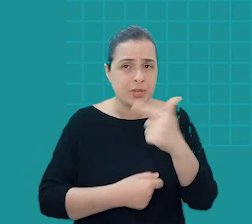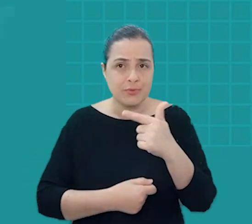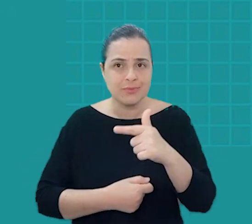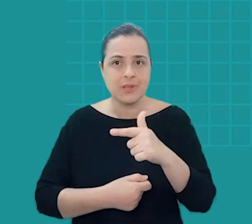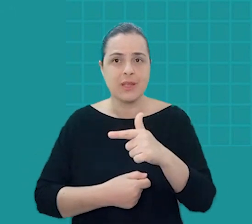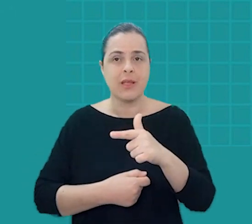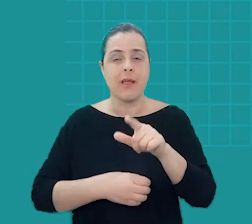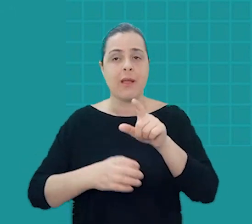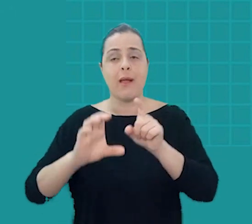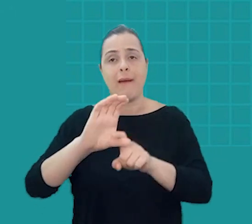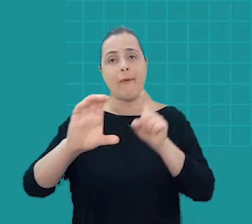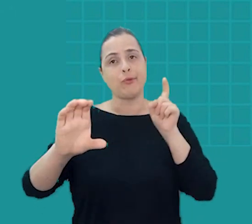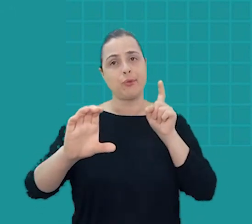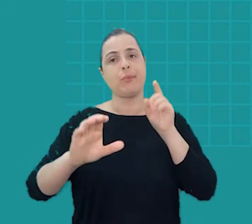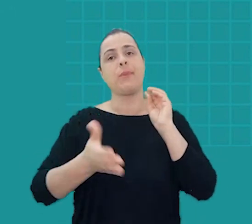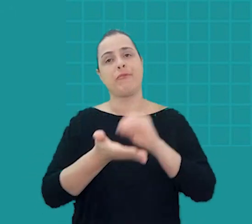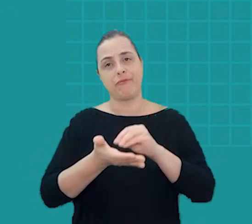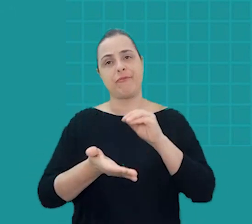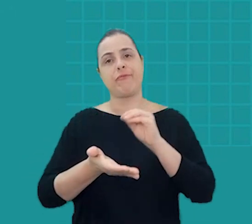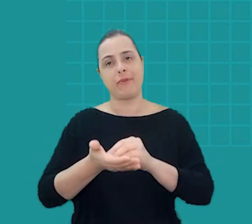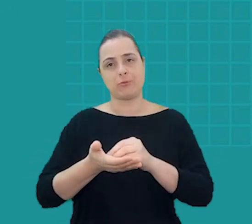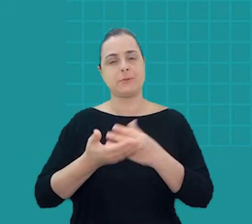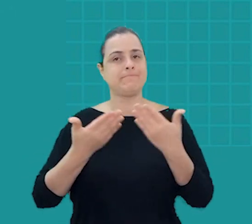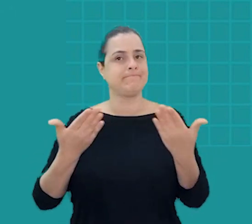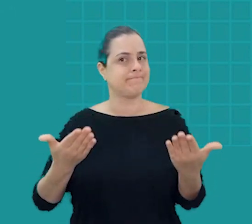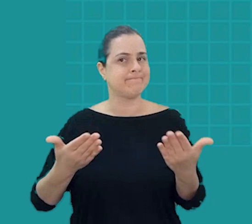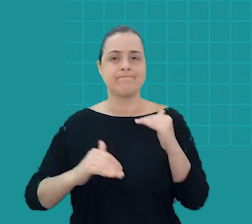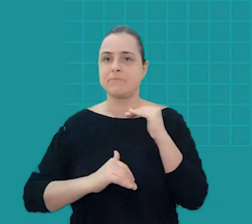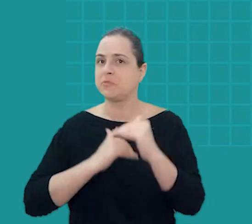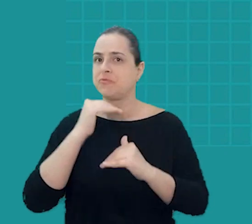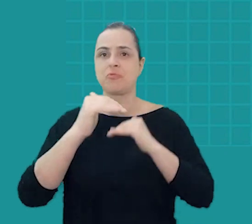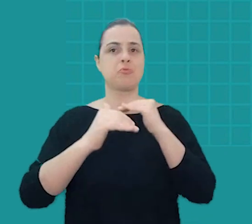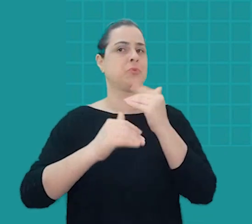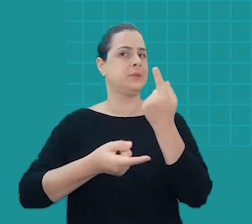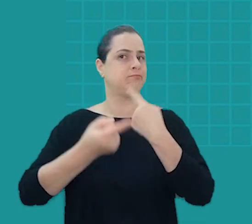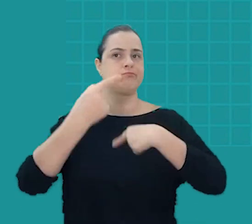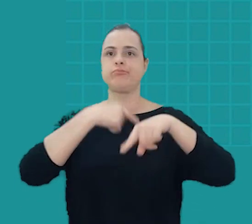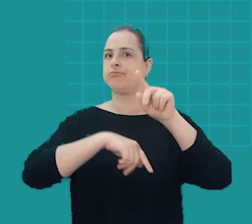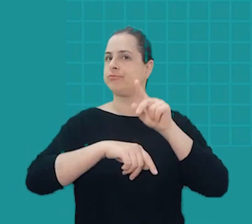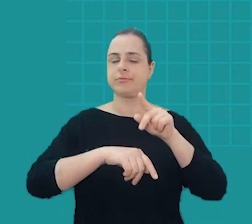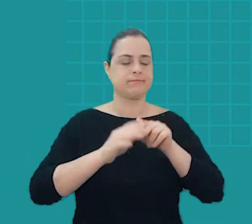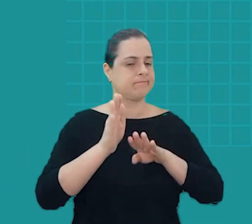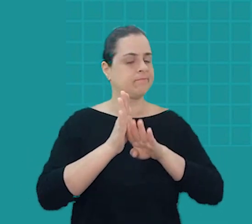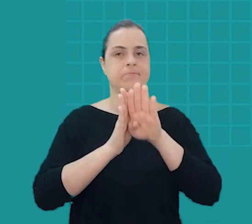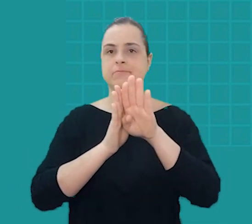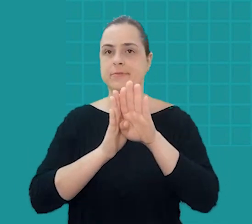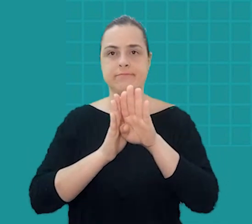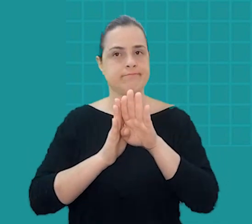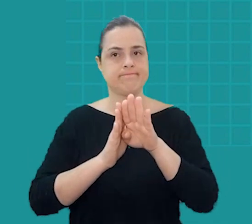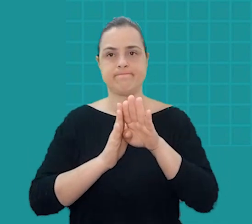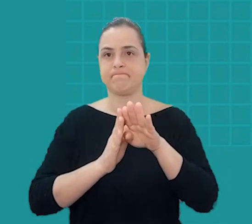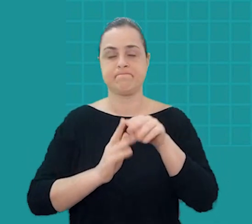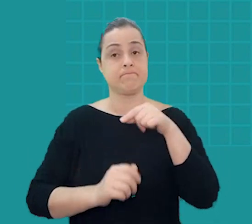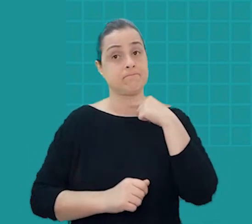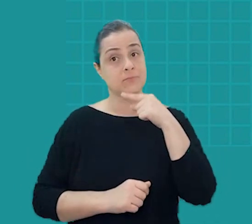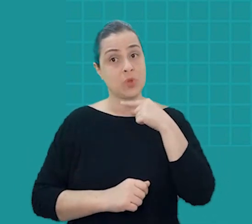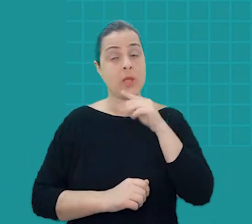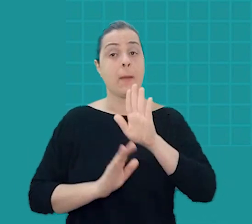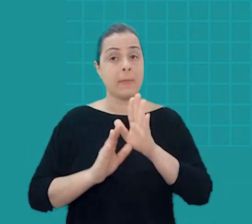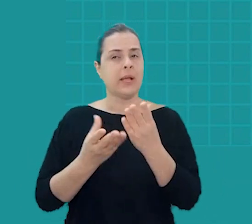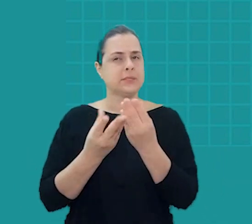quem fala, com empatia do silêncio e tal, que depois a gente acabou, foi graças a isso que a gente